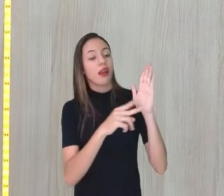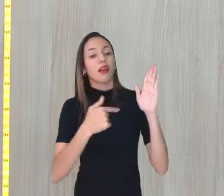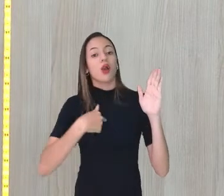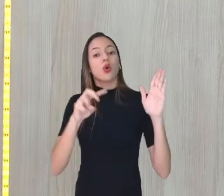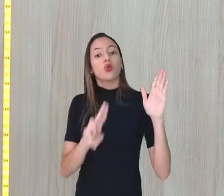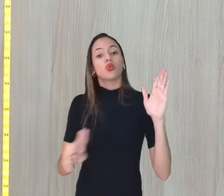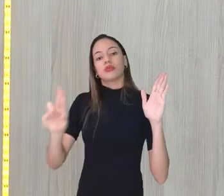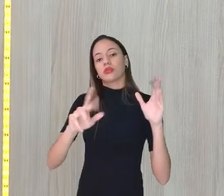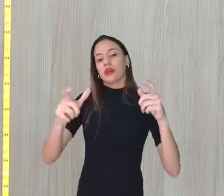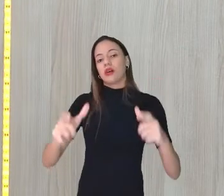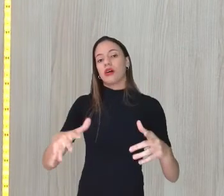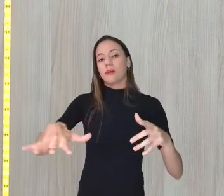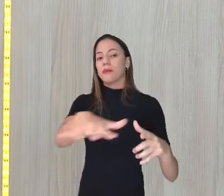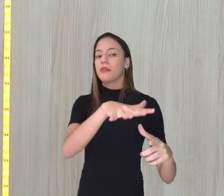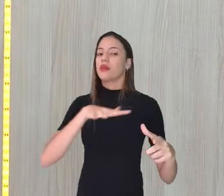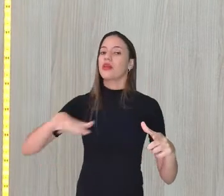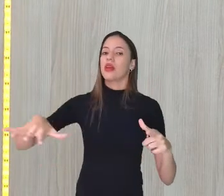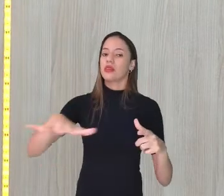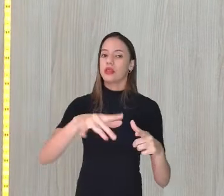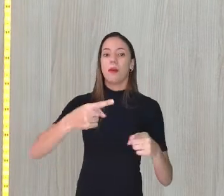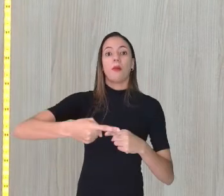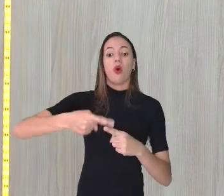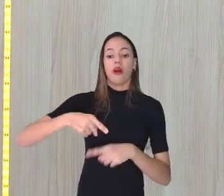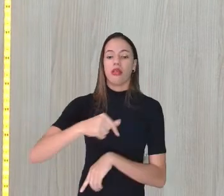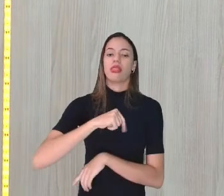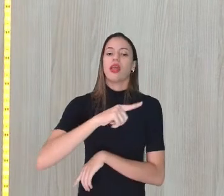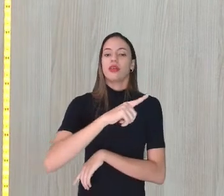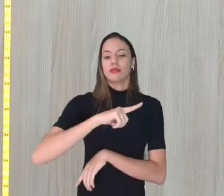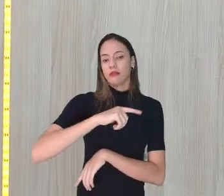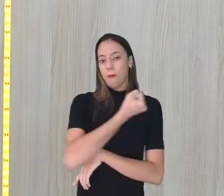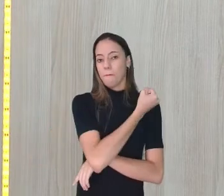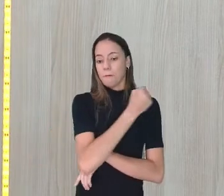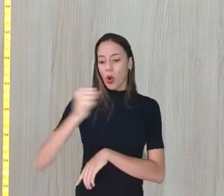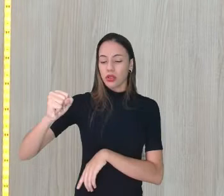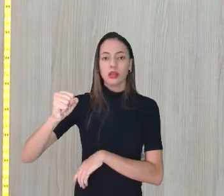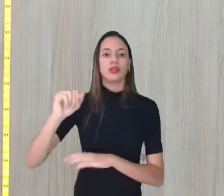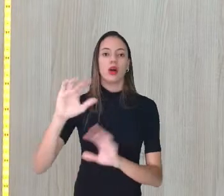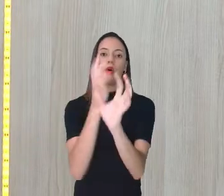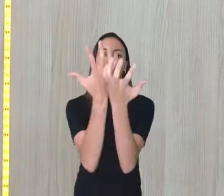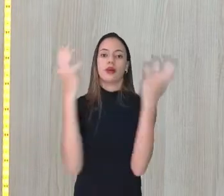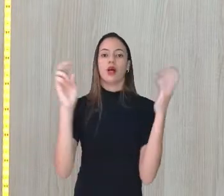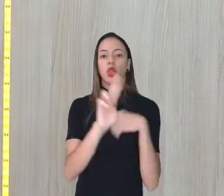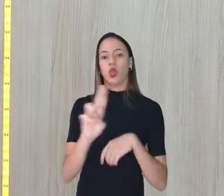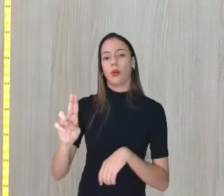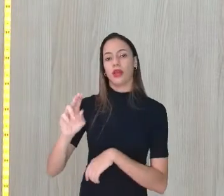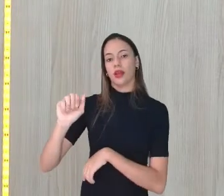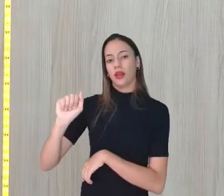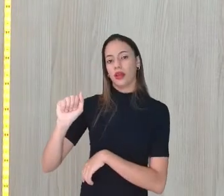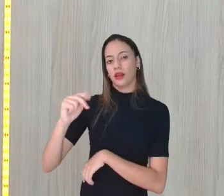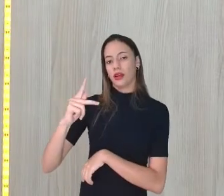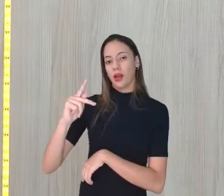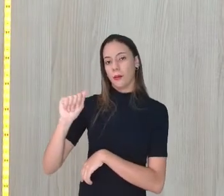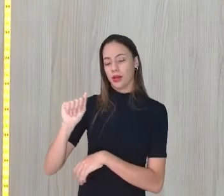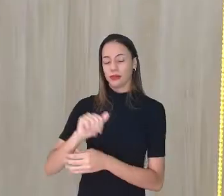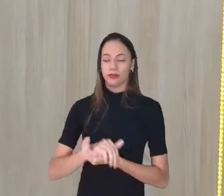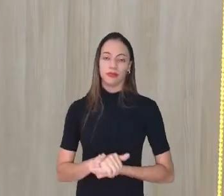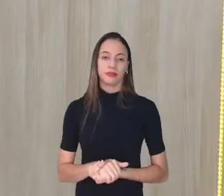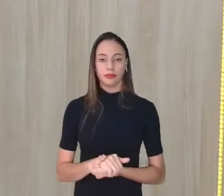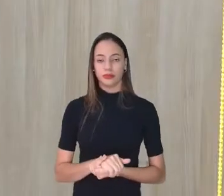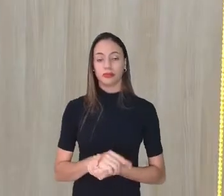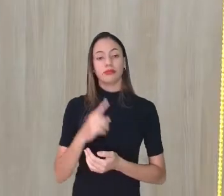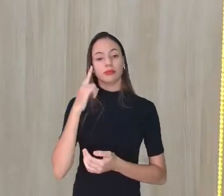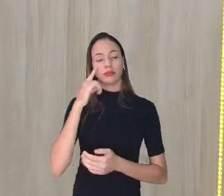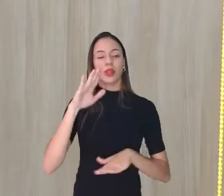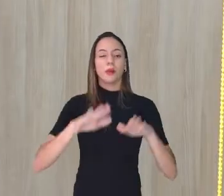aquela área dali, que é conhecida, né, área de proteção ambiental, que é a famosa APA. Isso, exatamente. E cerca